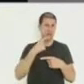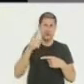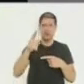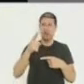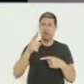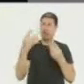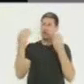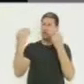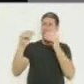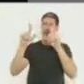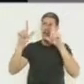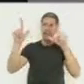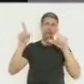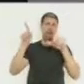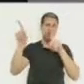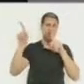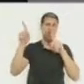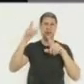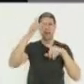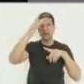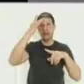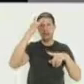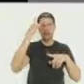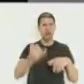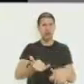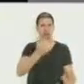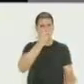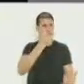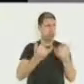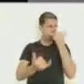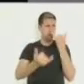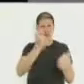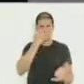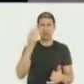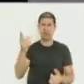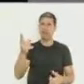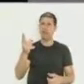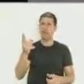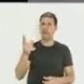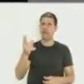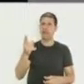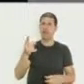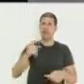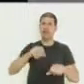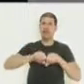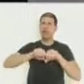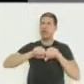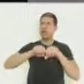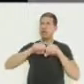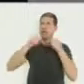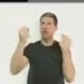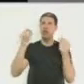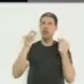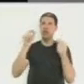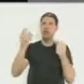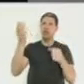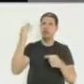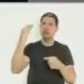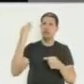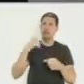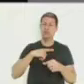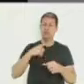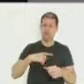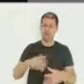sofrido acidente nesse local e quebraram, das últimas vezes eram dois coqueiros que já tinham quebrado. Agora,